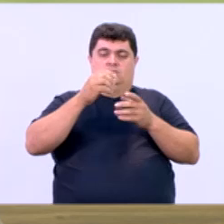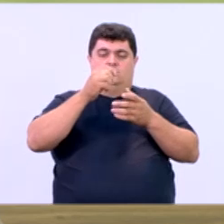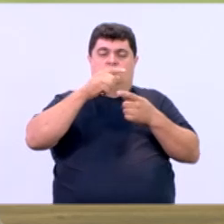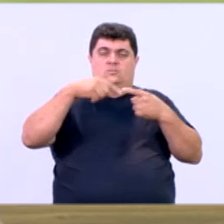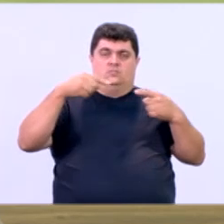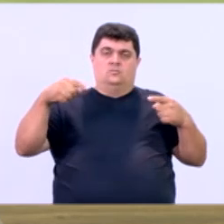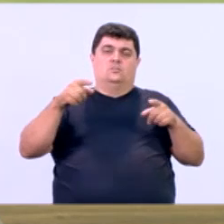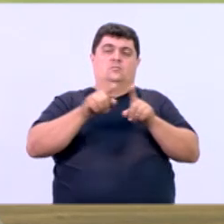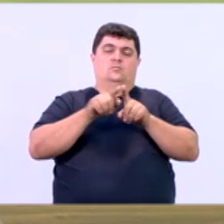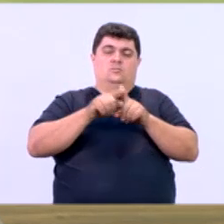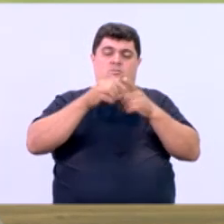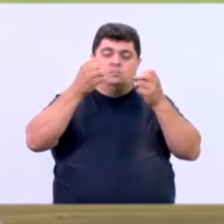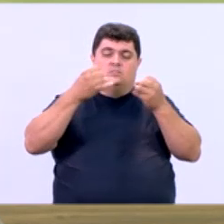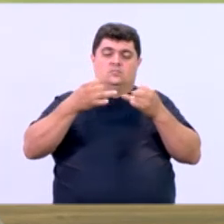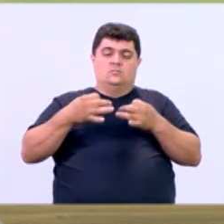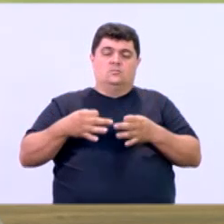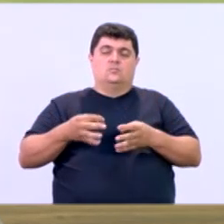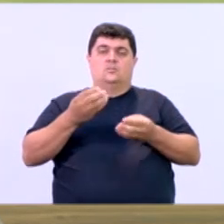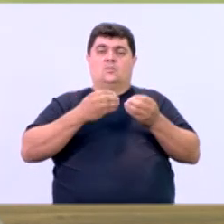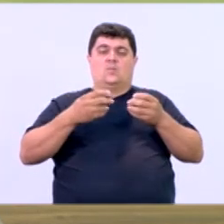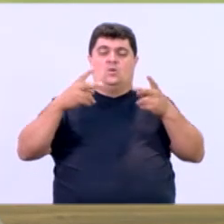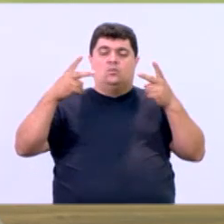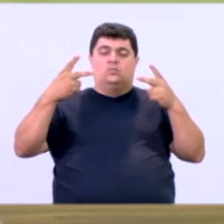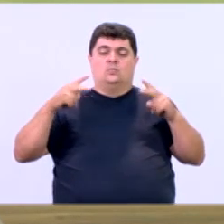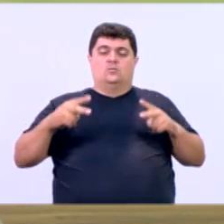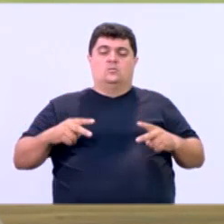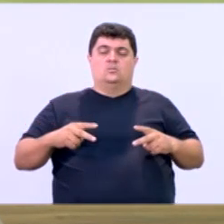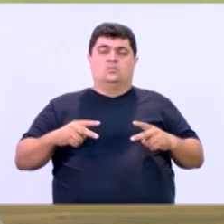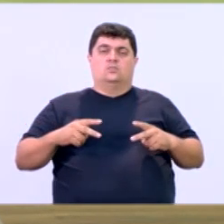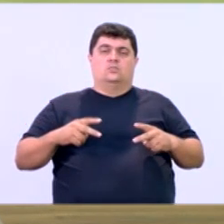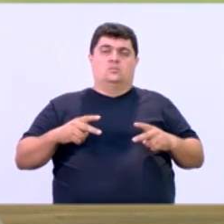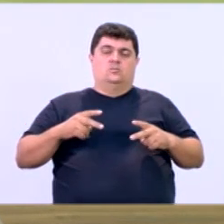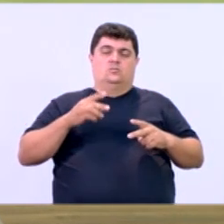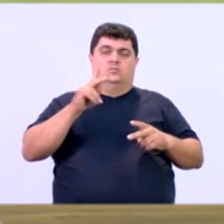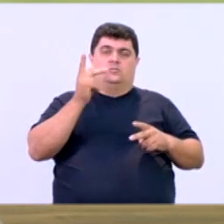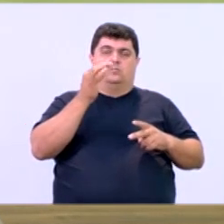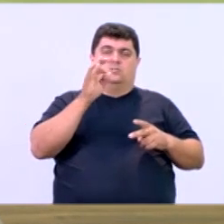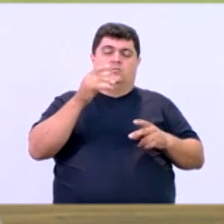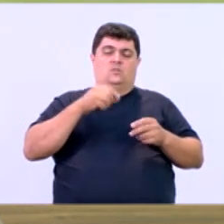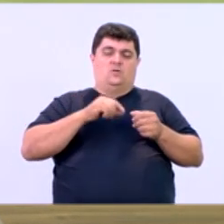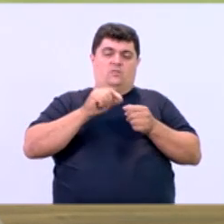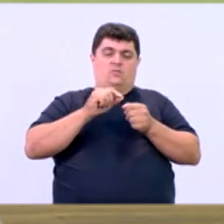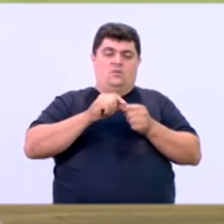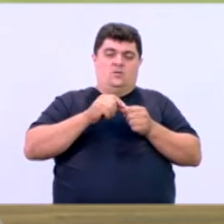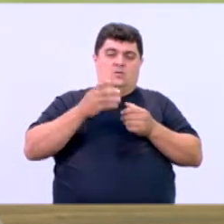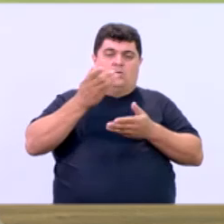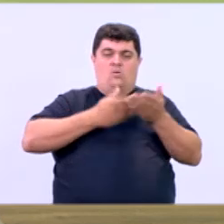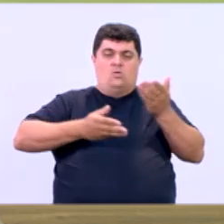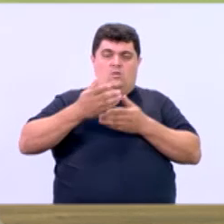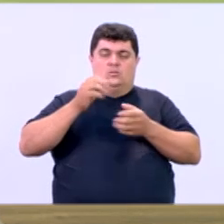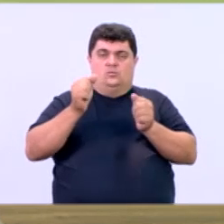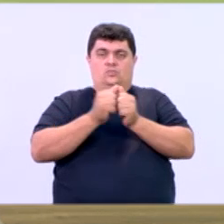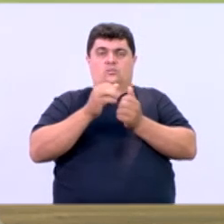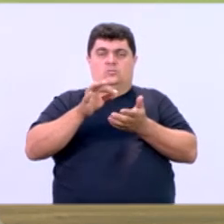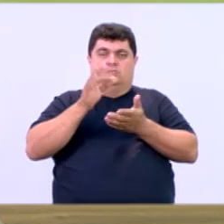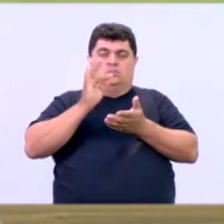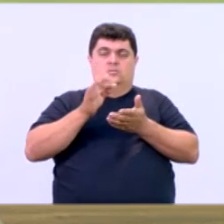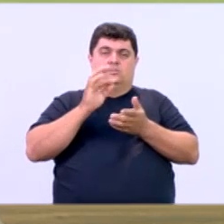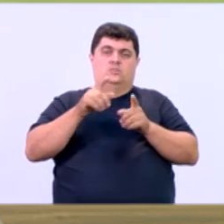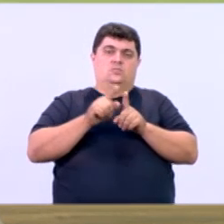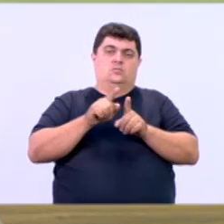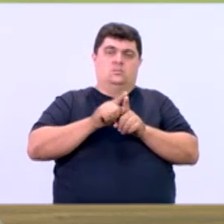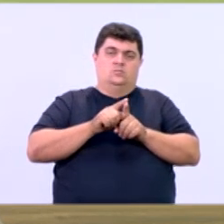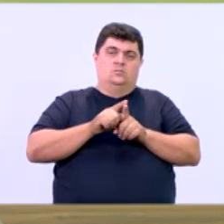de forma bastante tranquila como codificar, né, uma página mais interativa utilizando JavaScript. JavaScript, sim, foi